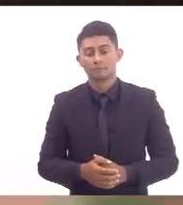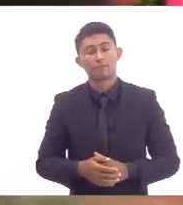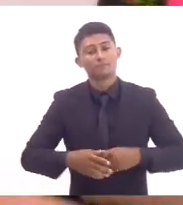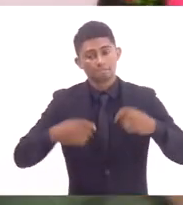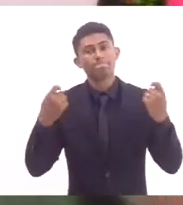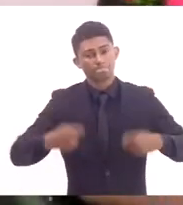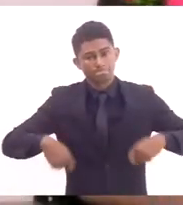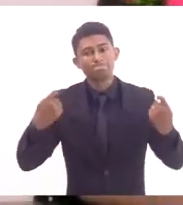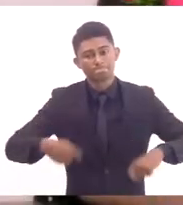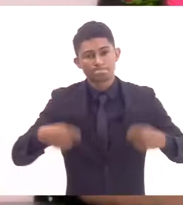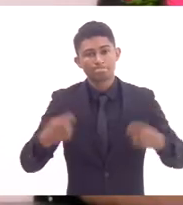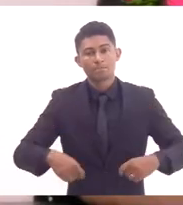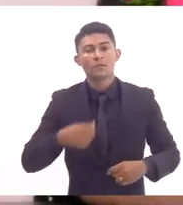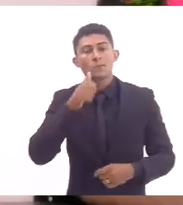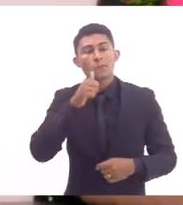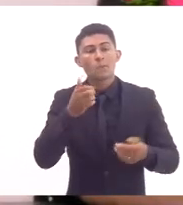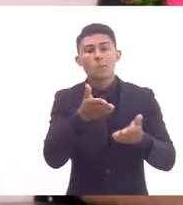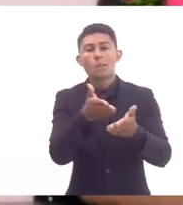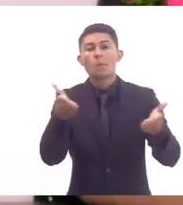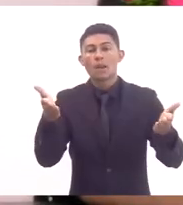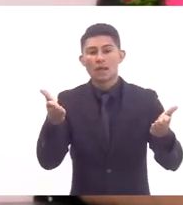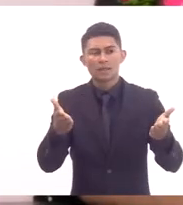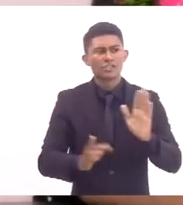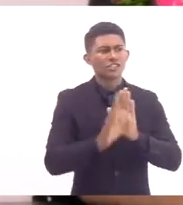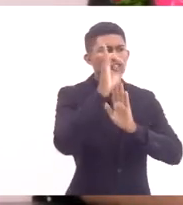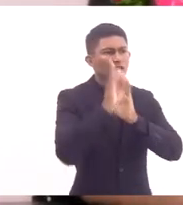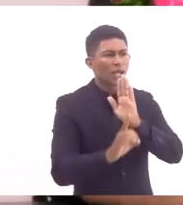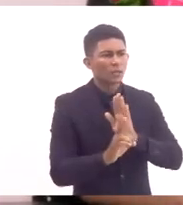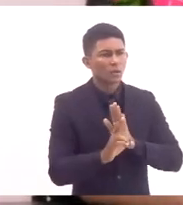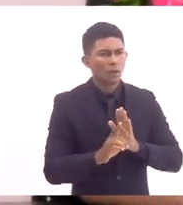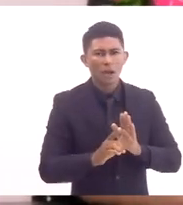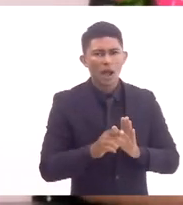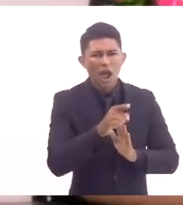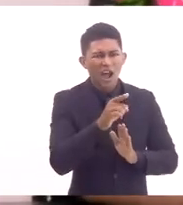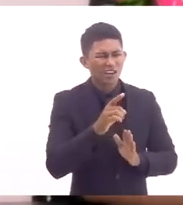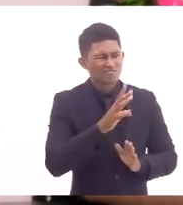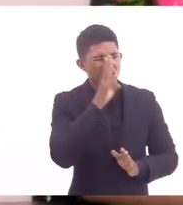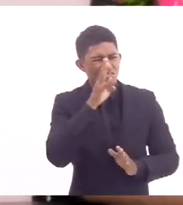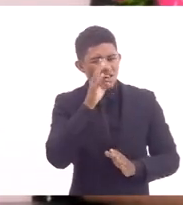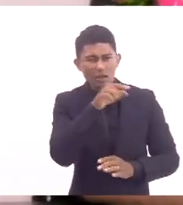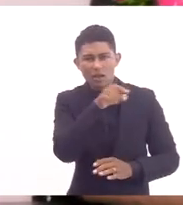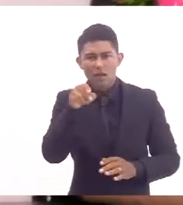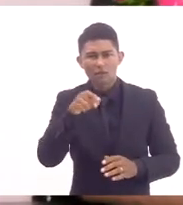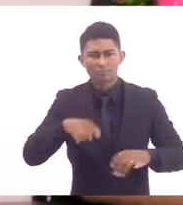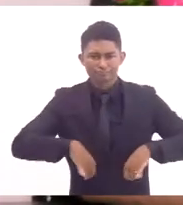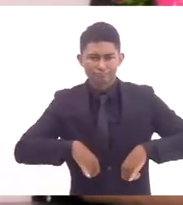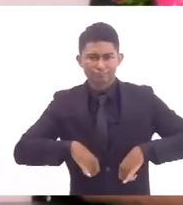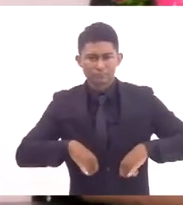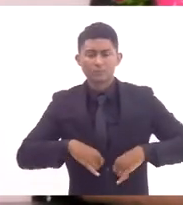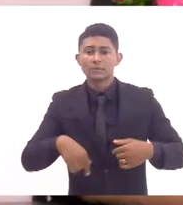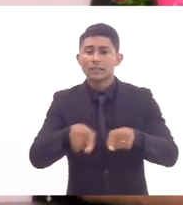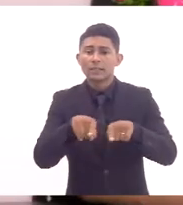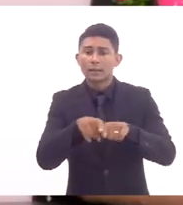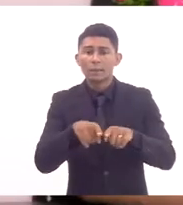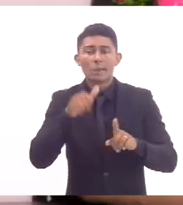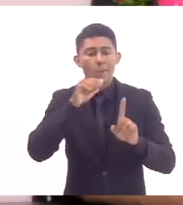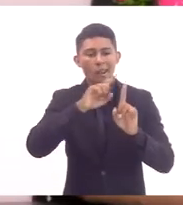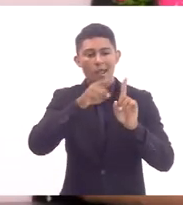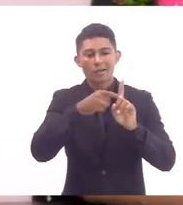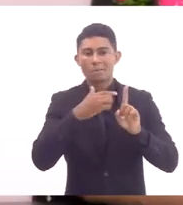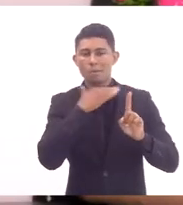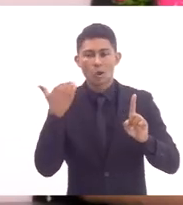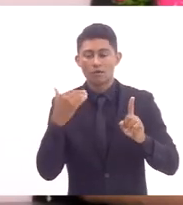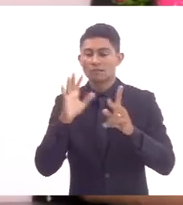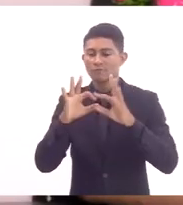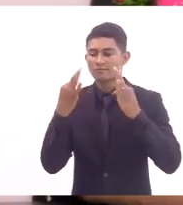viabilizar o acesso das mulheres que tiveram seus direitos violados e os familiares né de Mulheres vítimas de morte materna que a gente pode